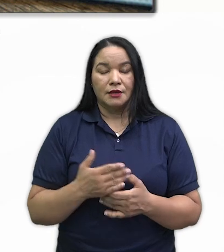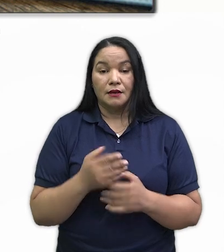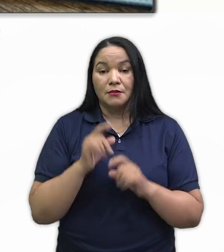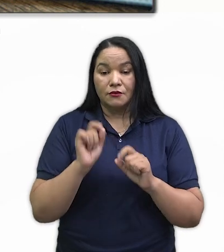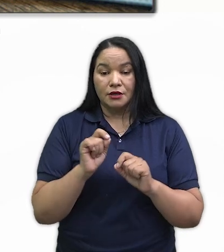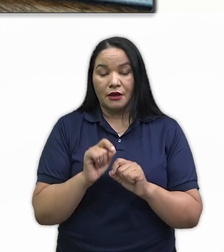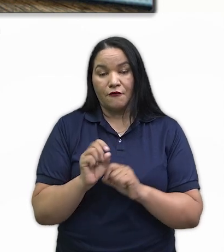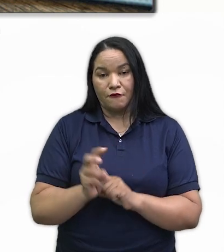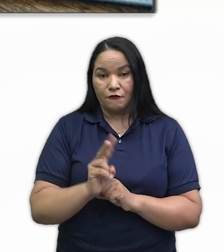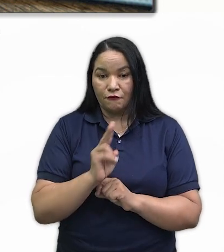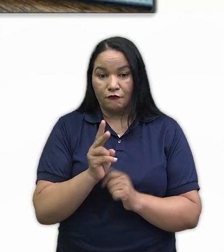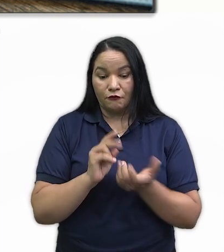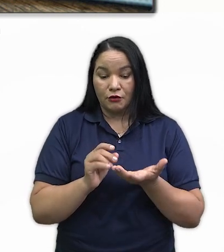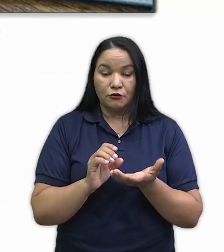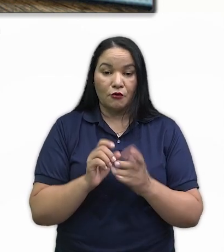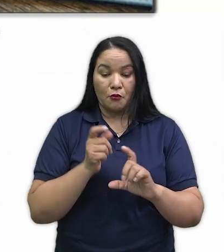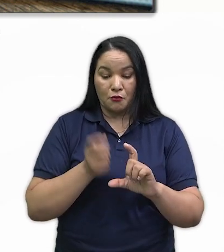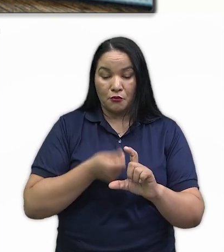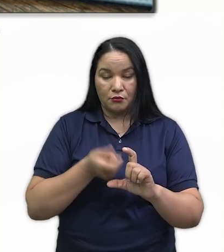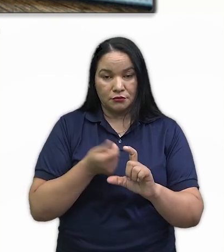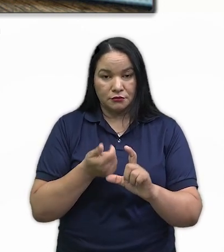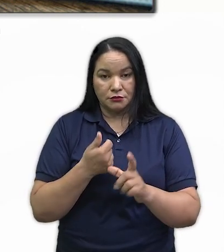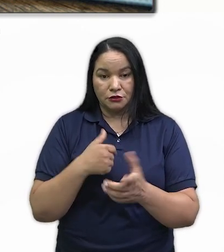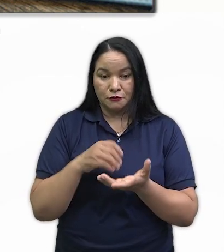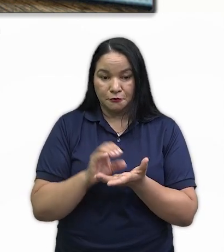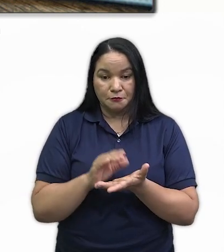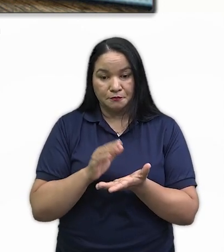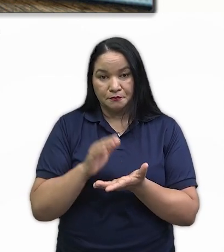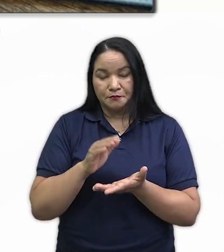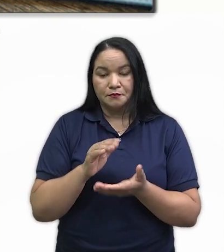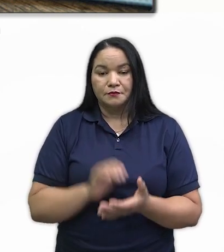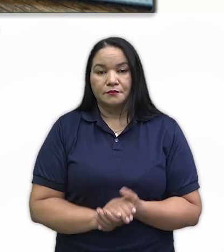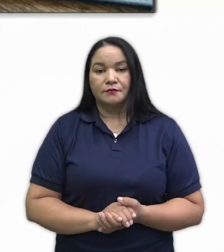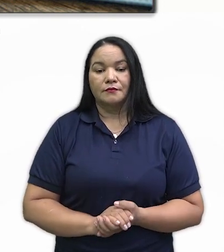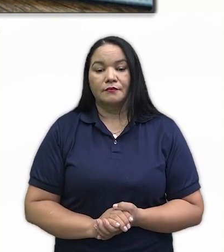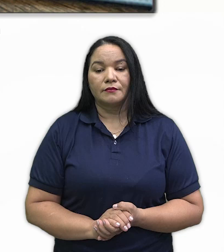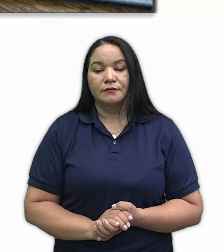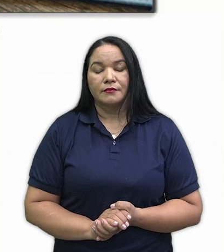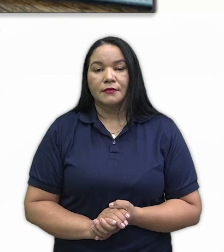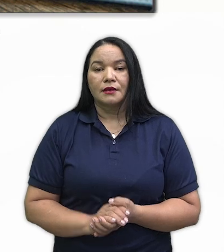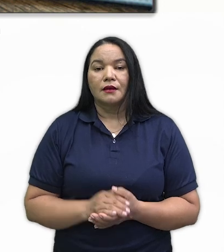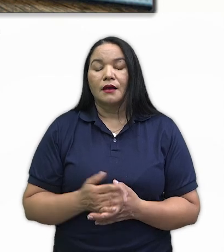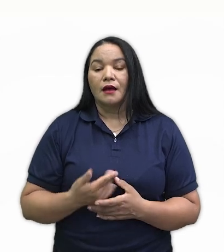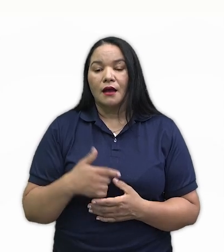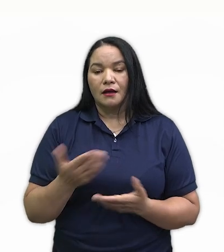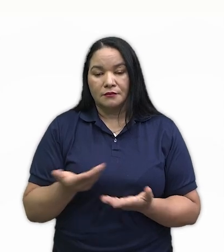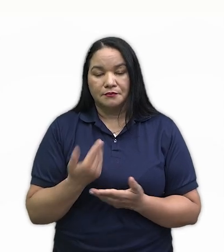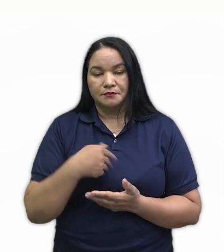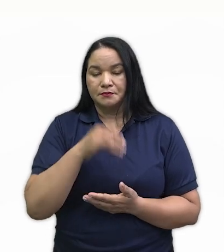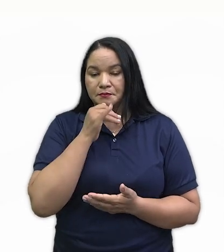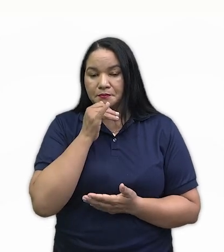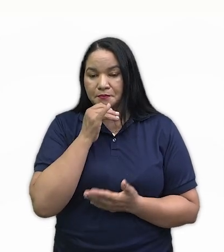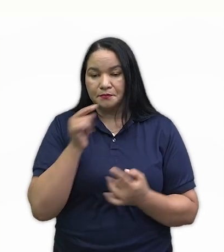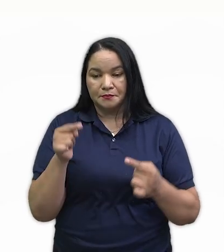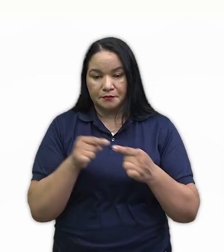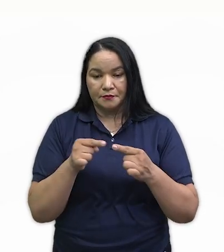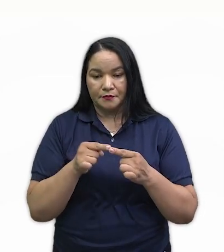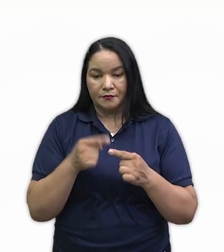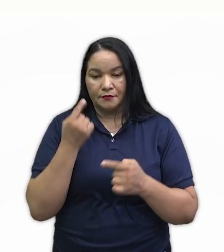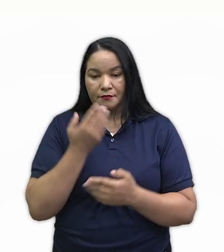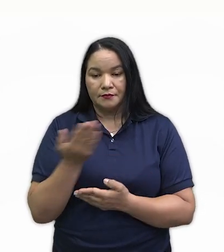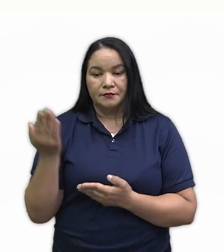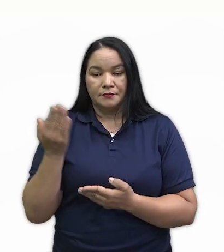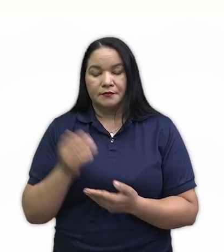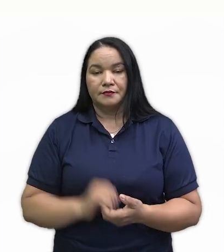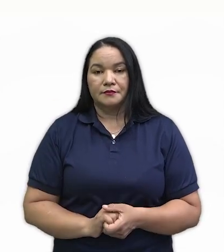um respectivo montante, beleza? Ok, vamos aqui então a um exemplo de